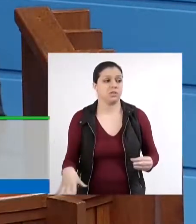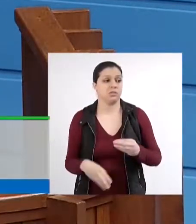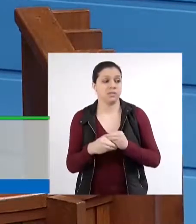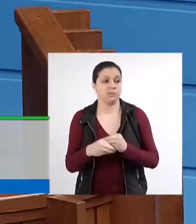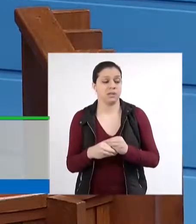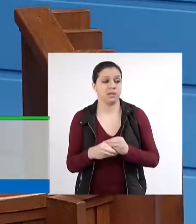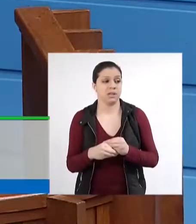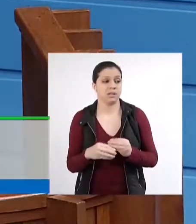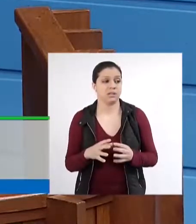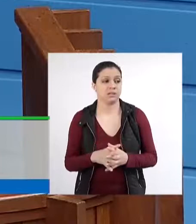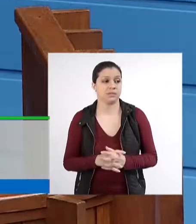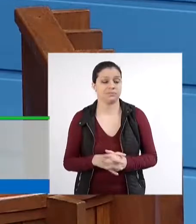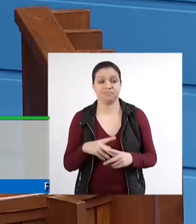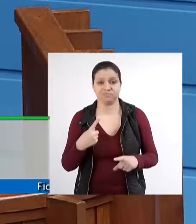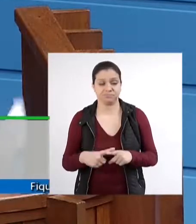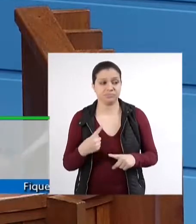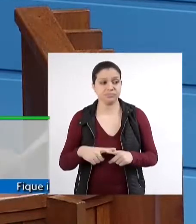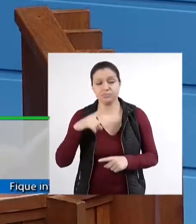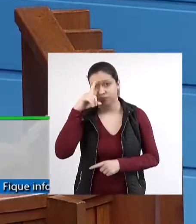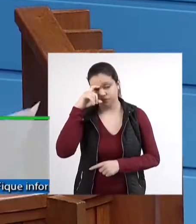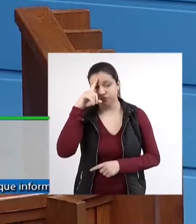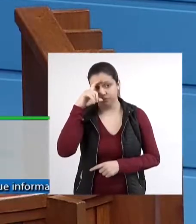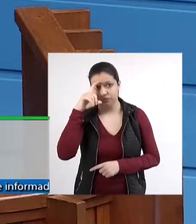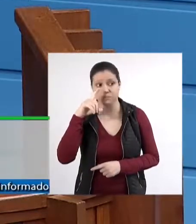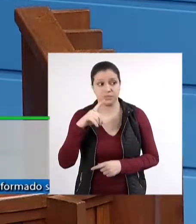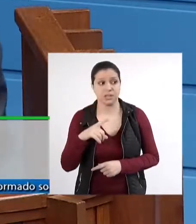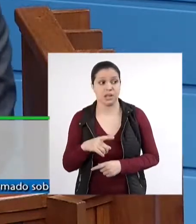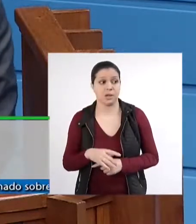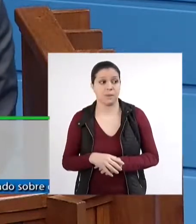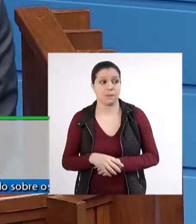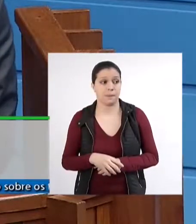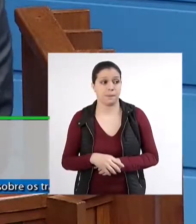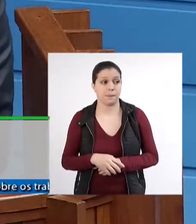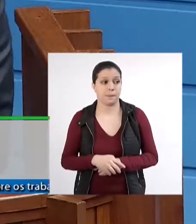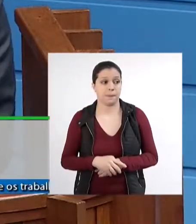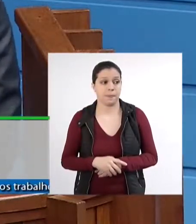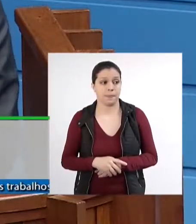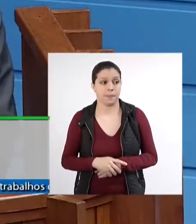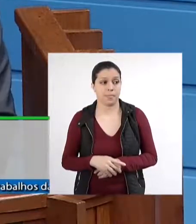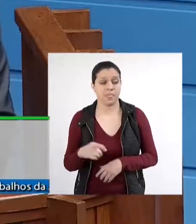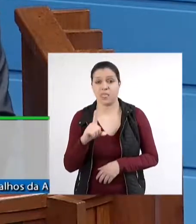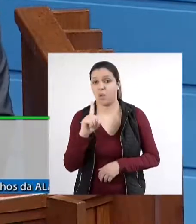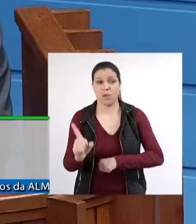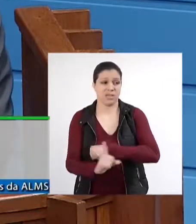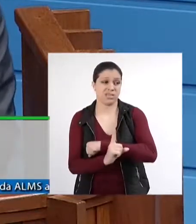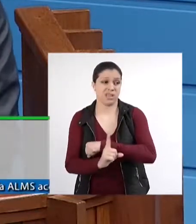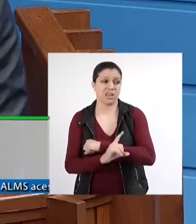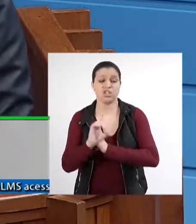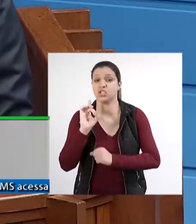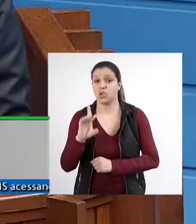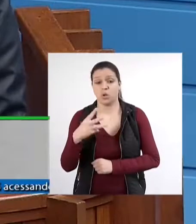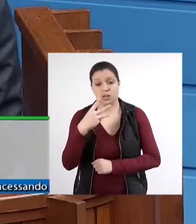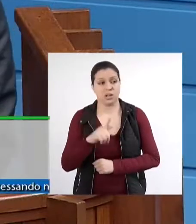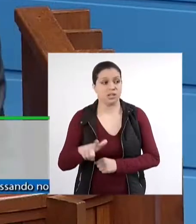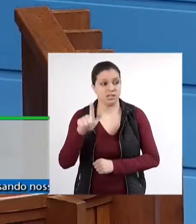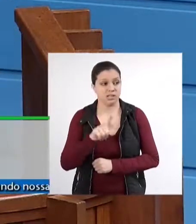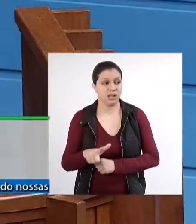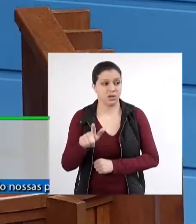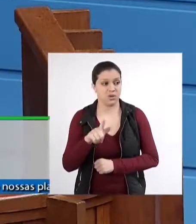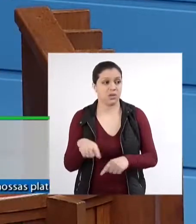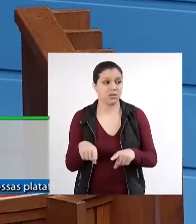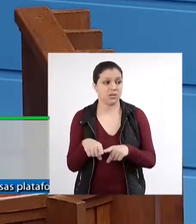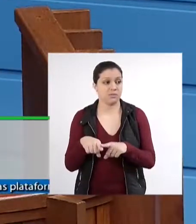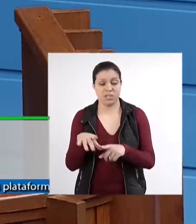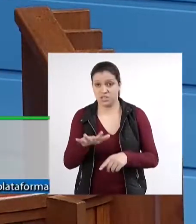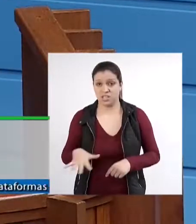parlamentar, porque o Hospital Nossa Senhora Auxiliadora não atende só Três Lagoas, atende uma macro-região